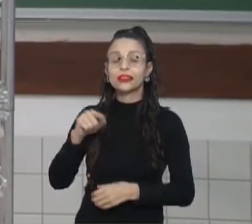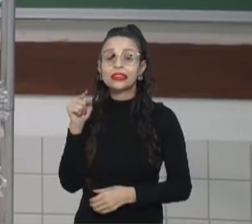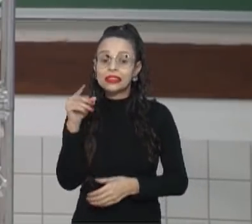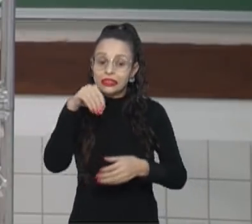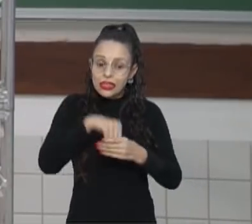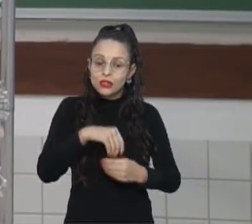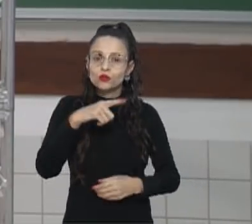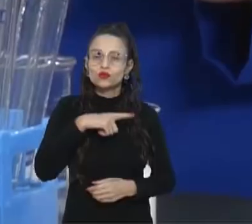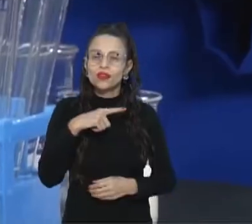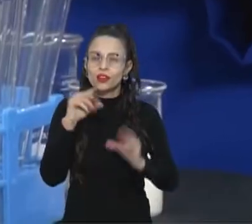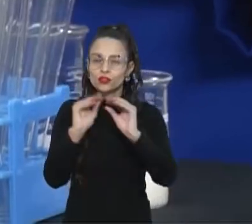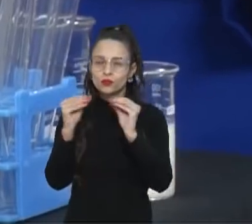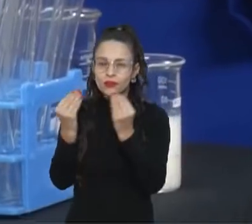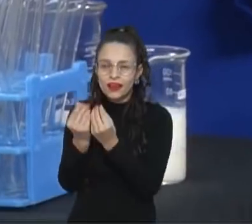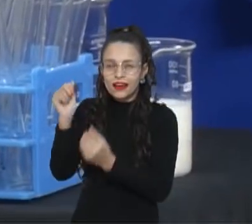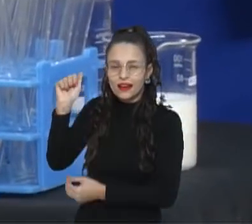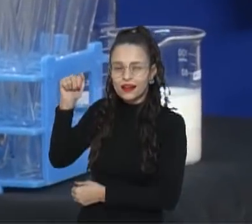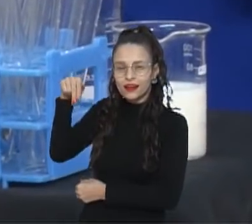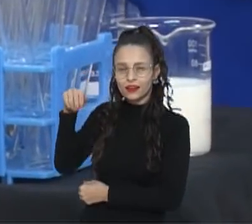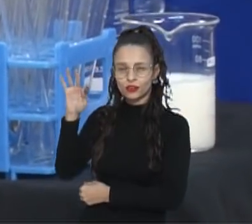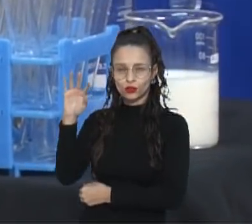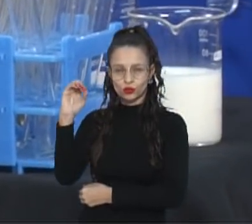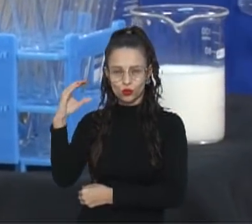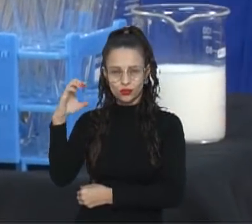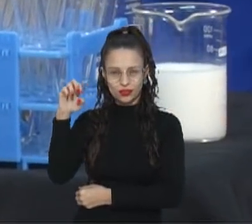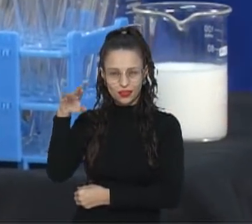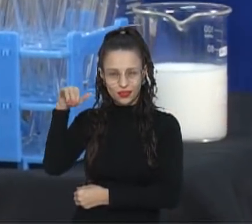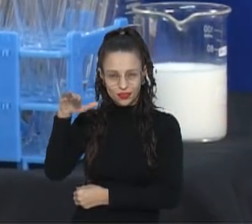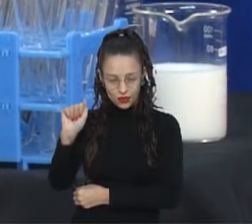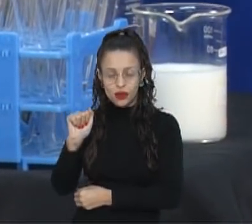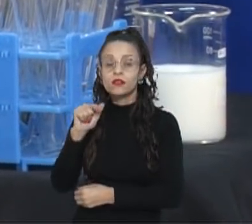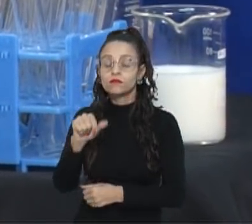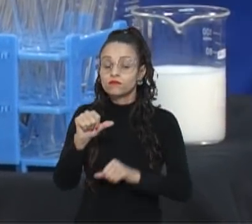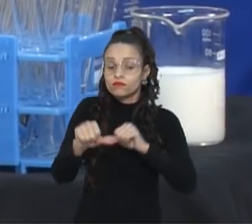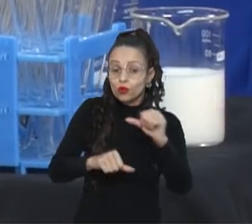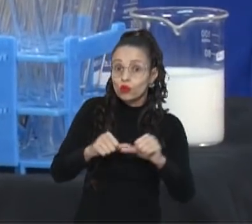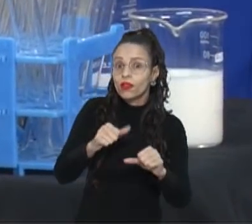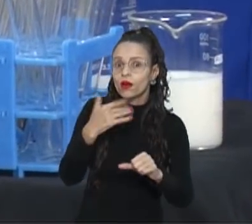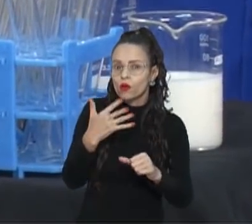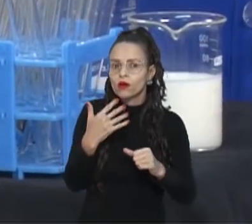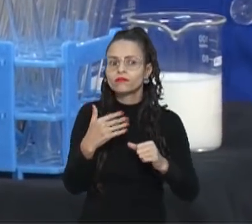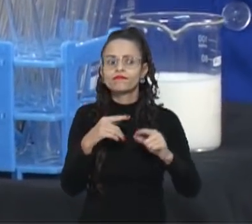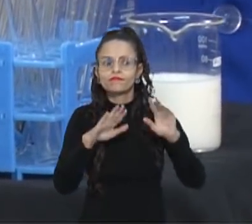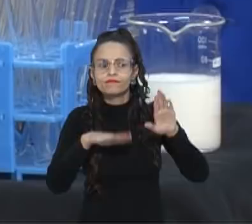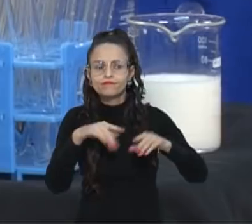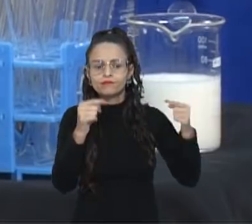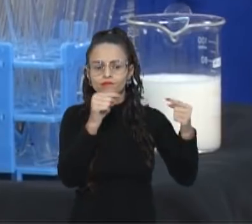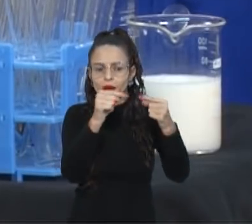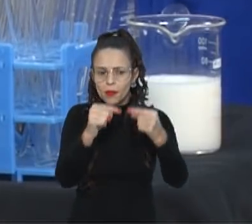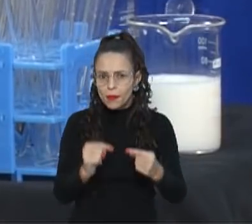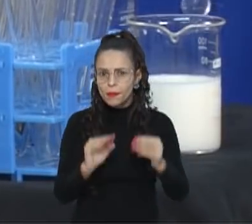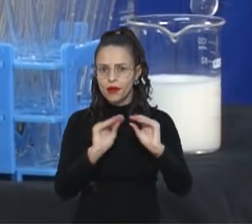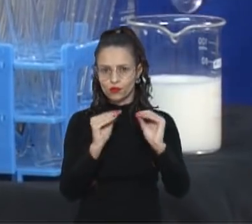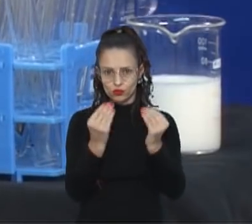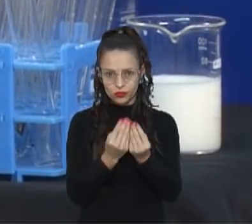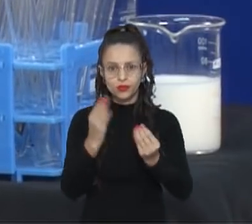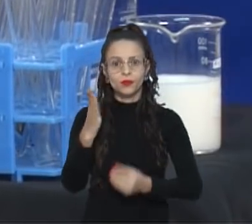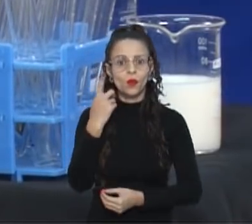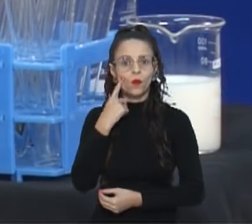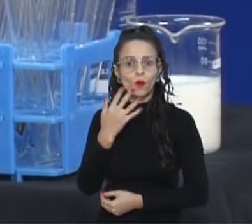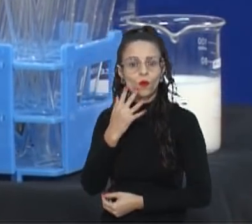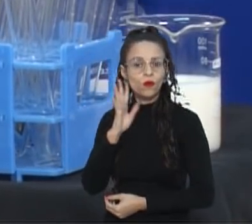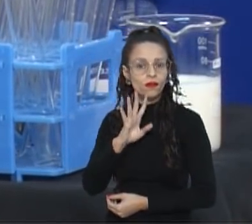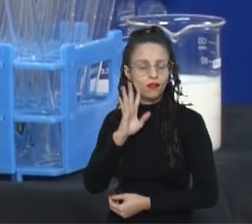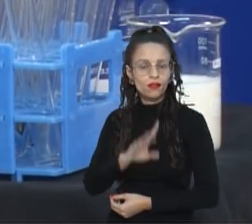antocianina. E essa antocianina muda de cor conforme a solução que estamos trabalhando. Olha só que bacana. Aqui eu poderia